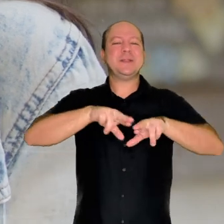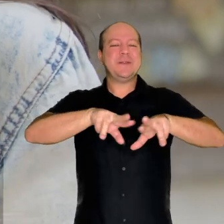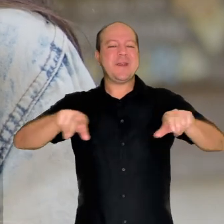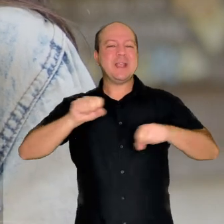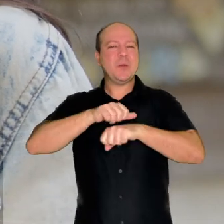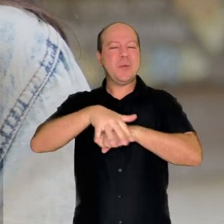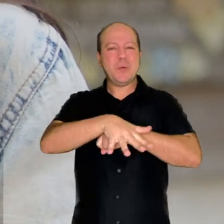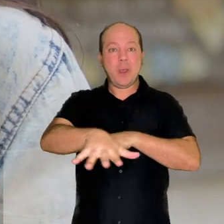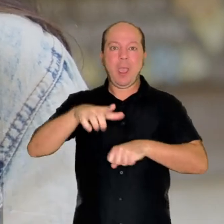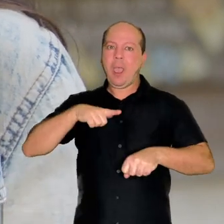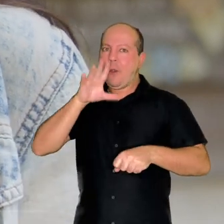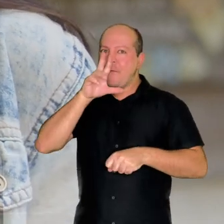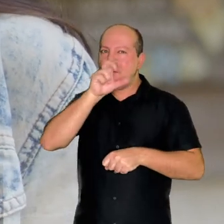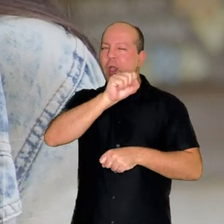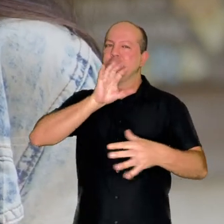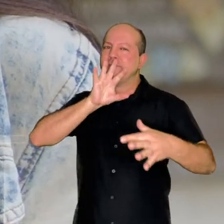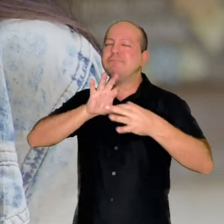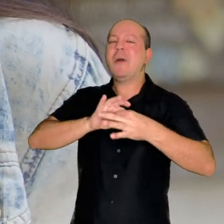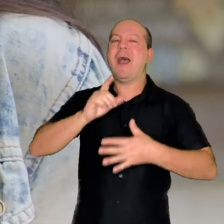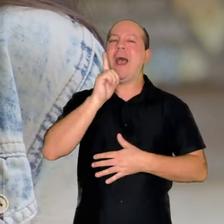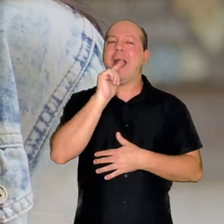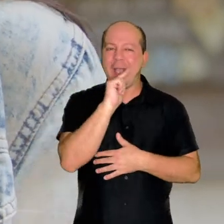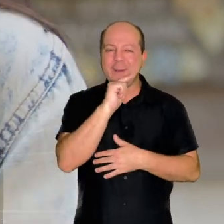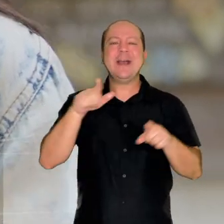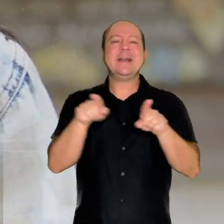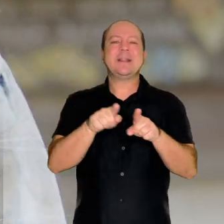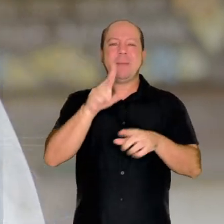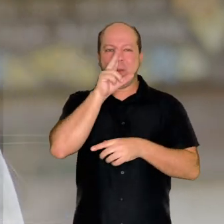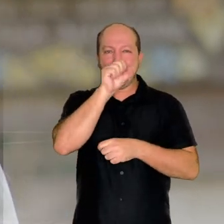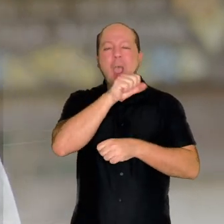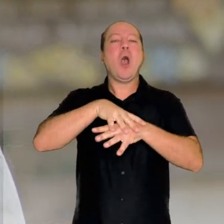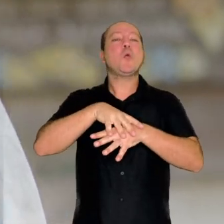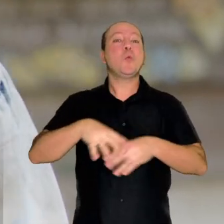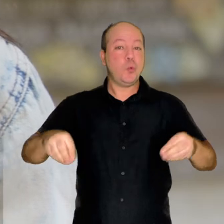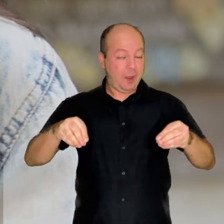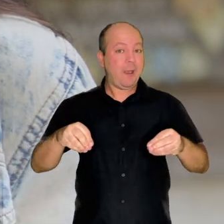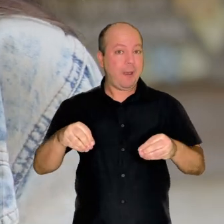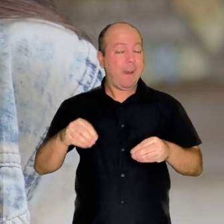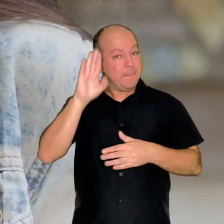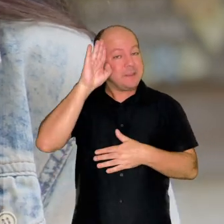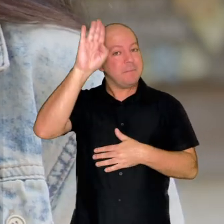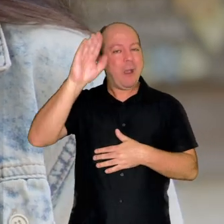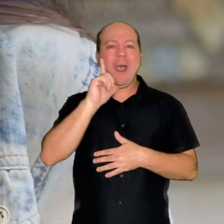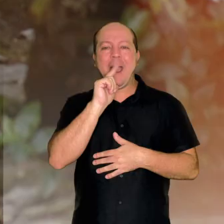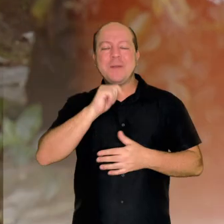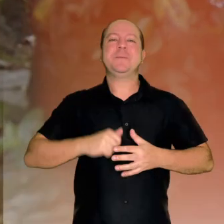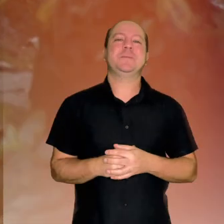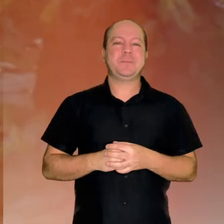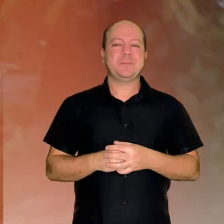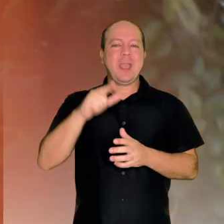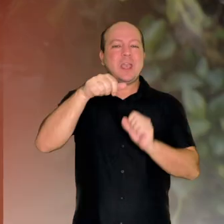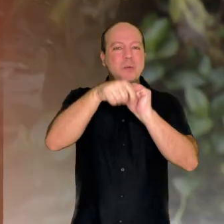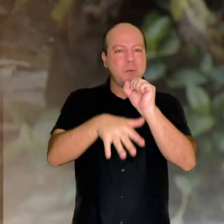tem diversas fontes, então tem uma relação muito forte com as águas e também uma relação muito forte com a cura, principalmente através das águas, Aqui